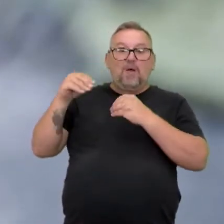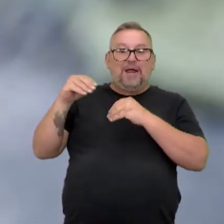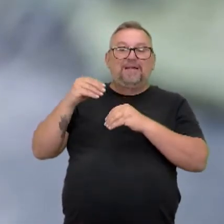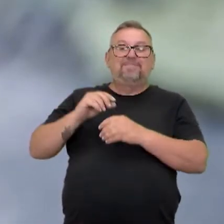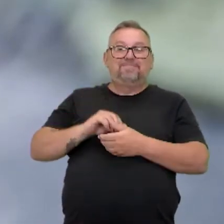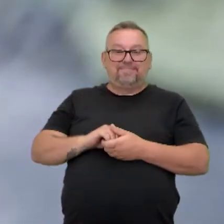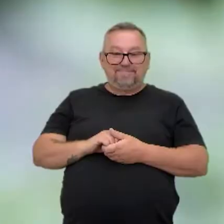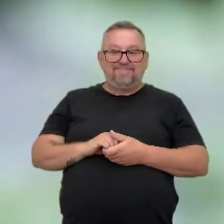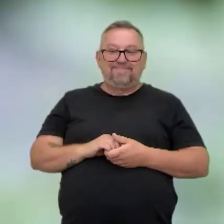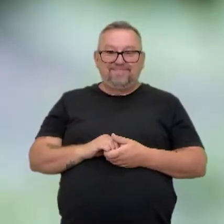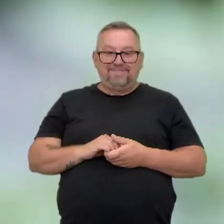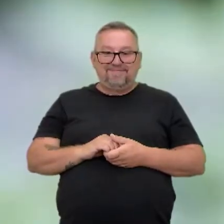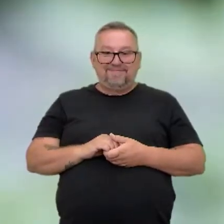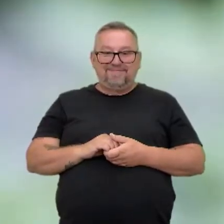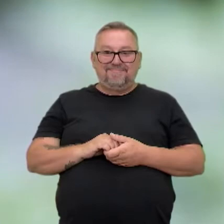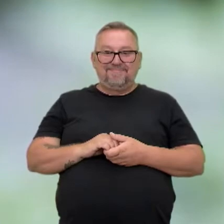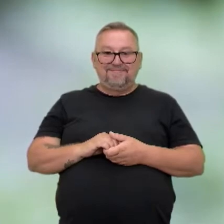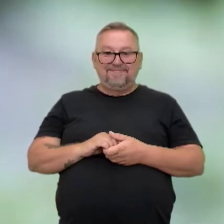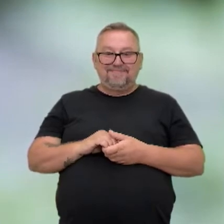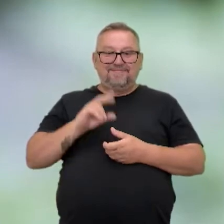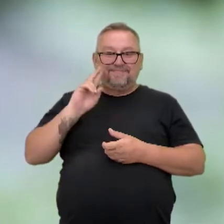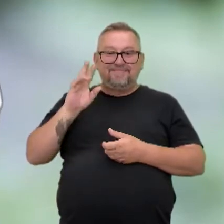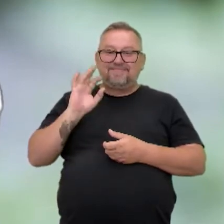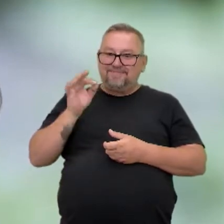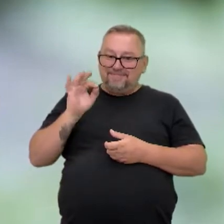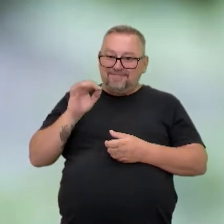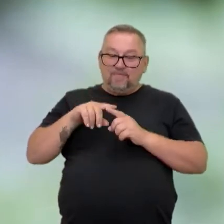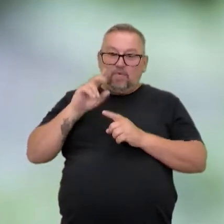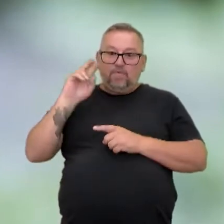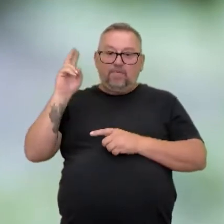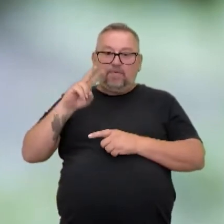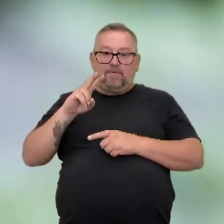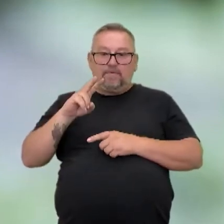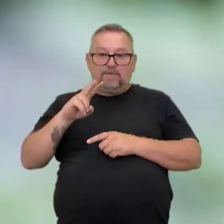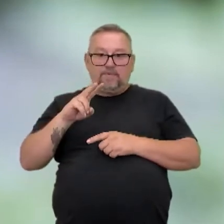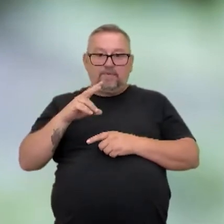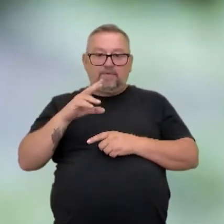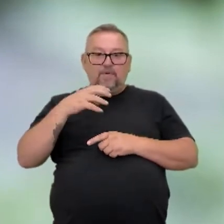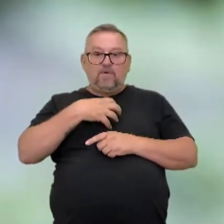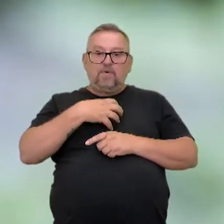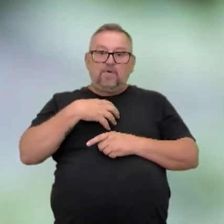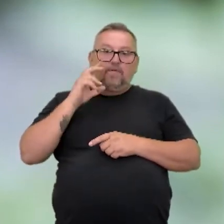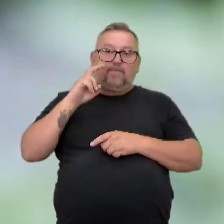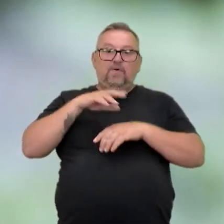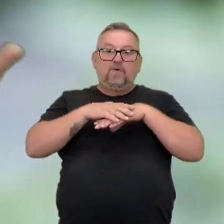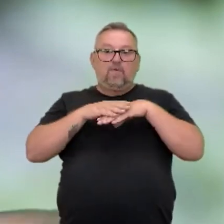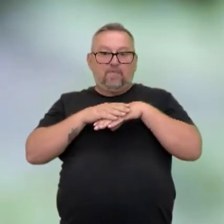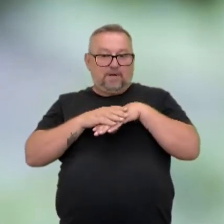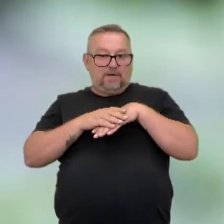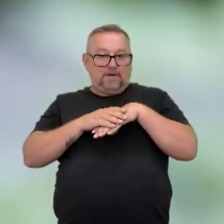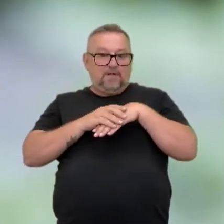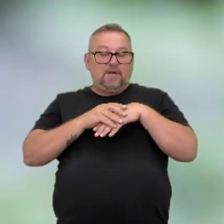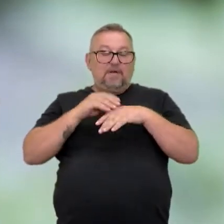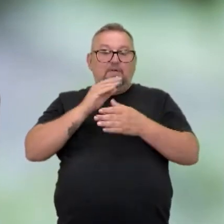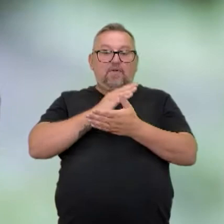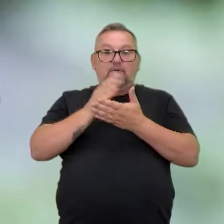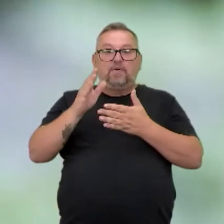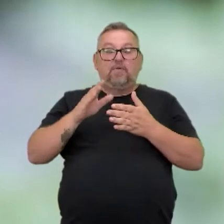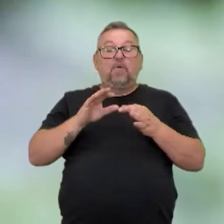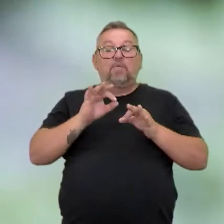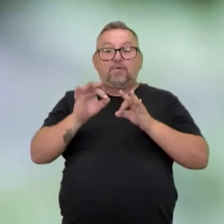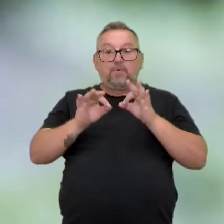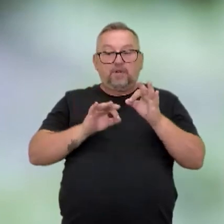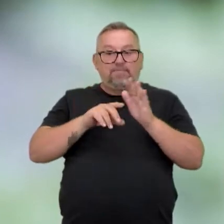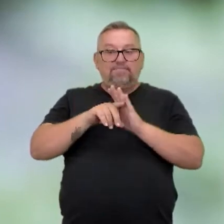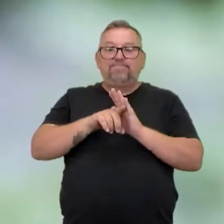Muito. Recomendo. Olha aí só que legal, tá vendo? Então é isso mesmo, é você olhar dentro da nossa troca, da nossa conversa e já partir para o seu processo de pesquisa,